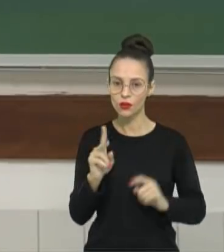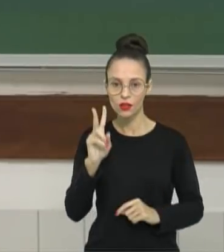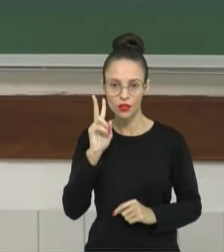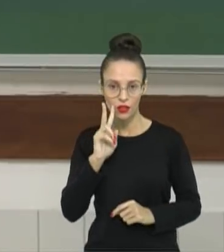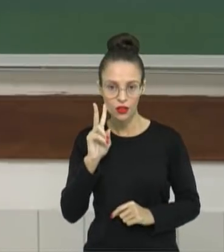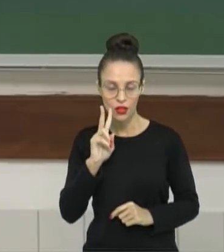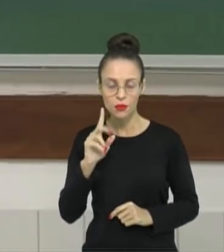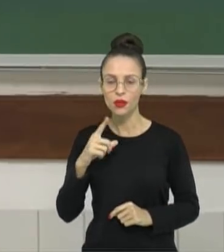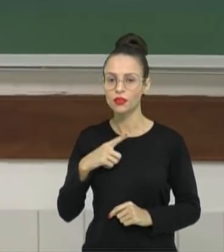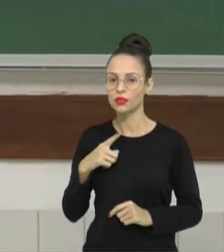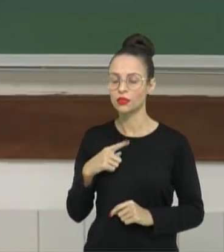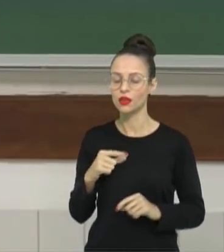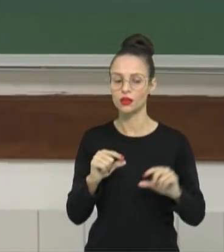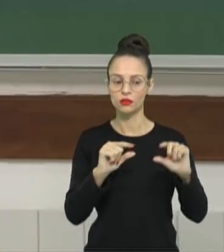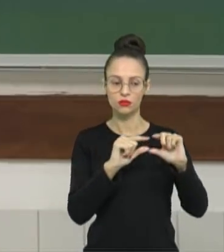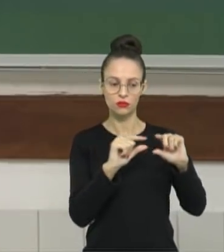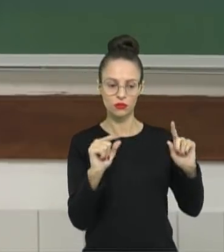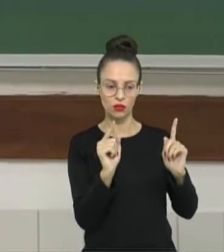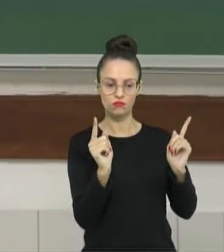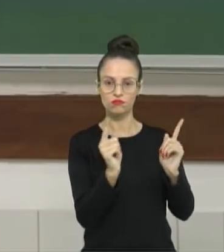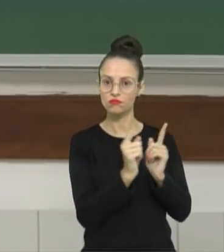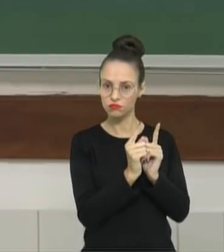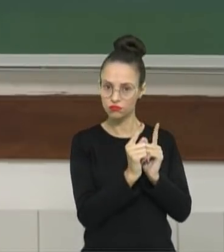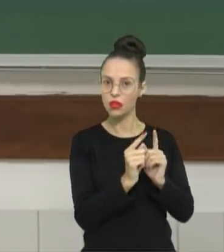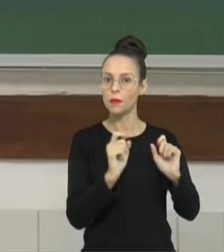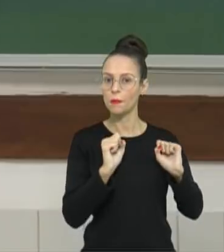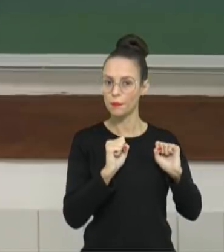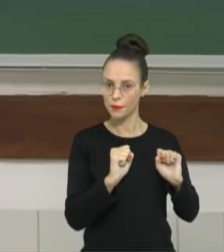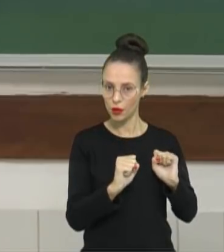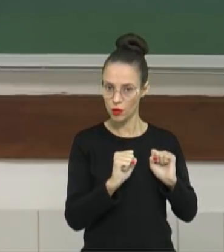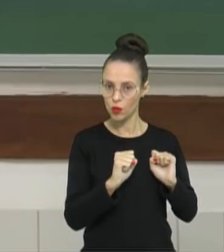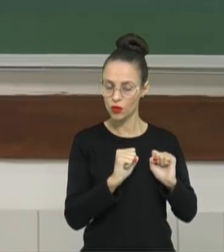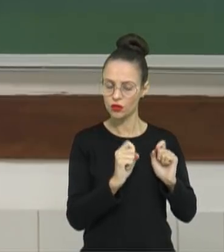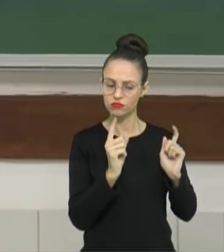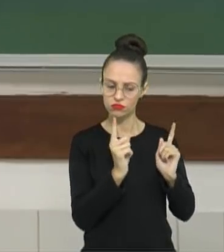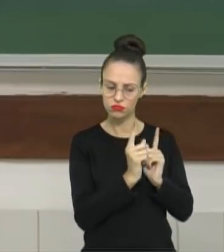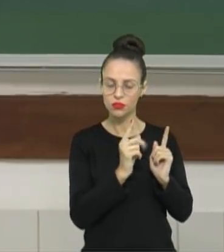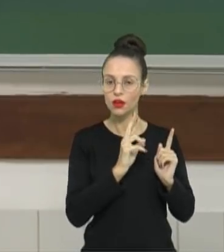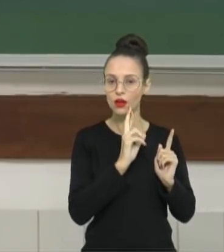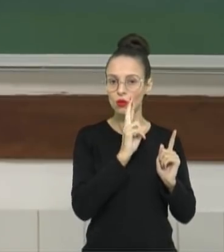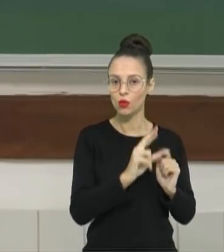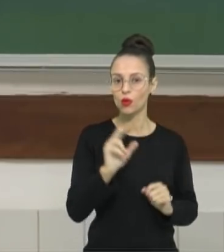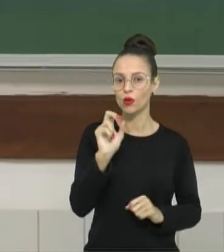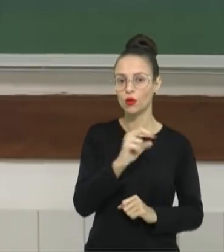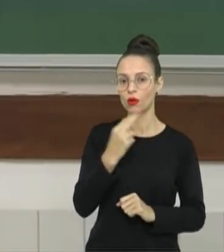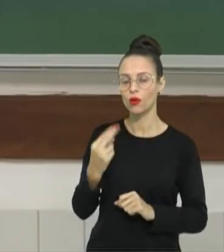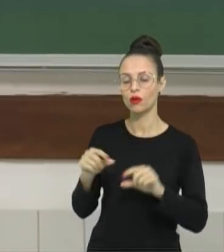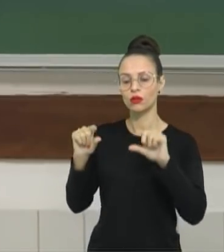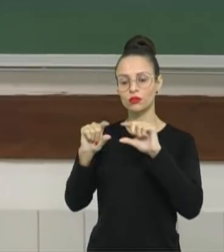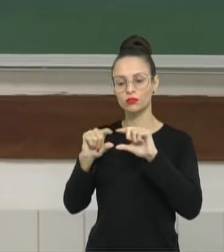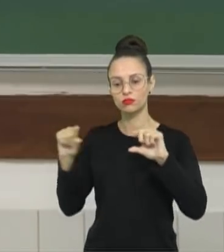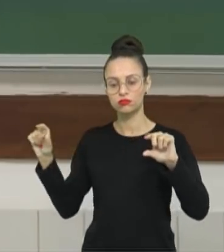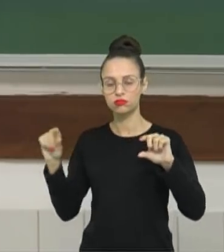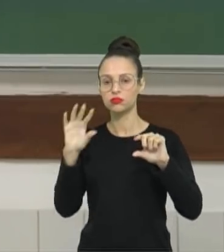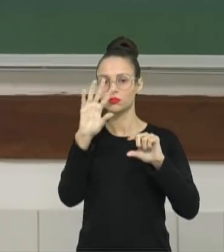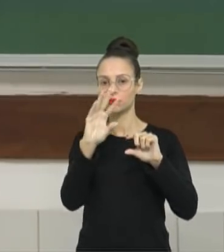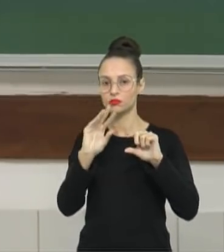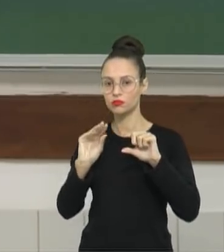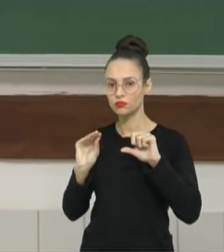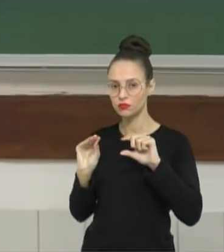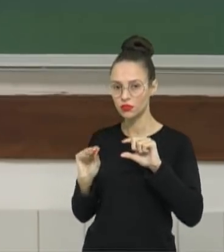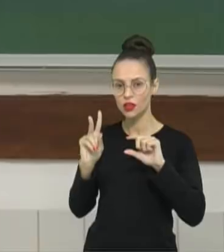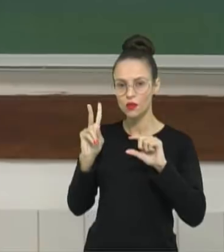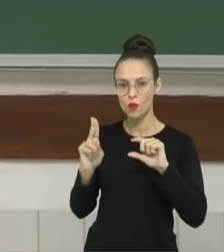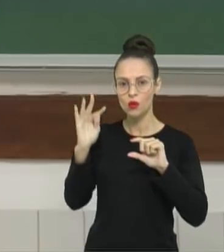as duas formas, ou a short answer, que é aquela forma mais curta de responder, ou então você copiar como está lá